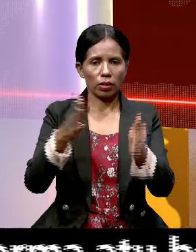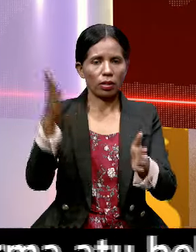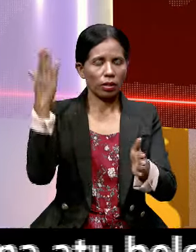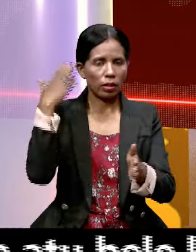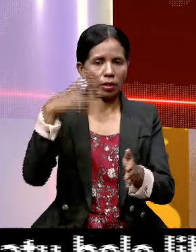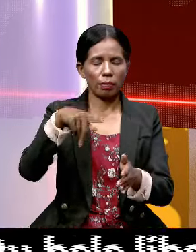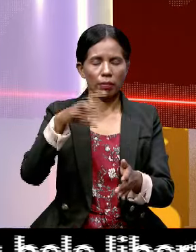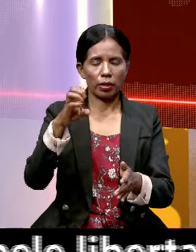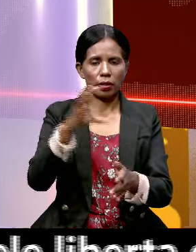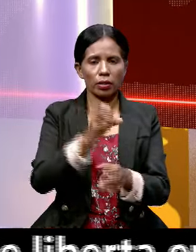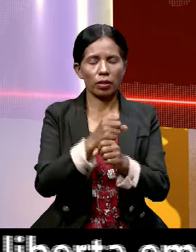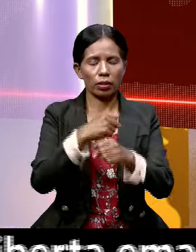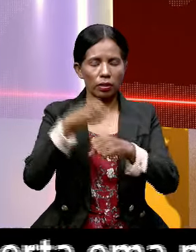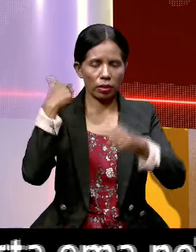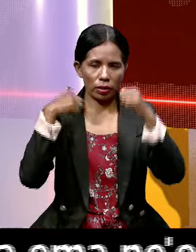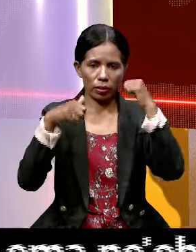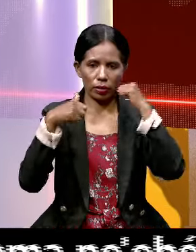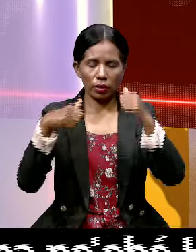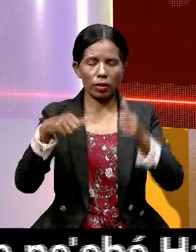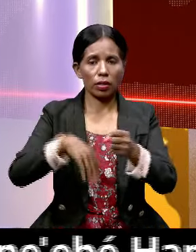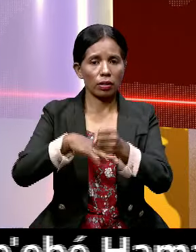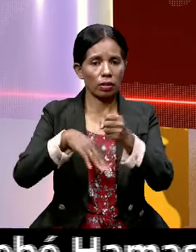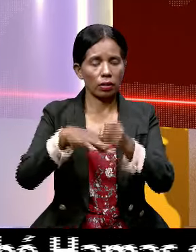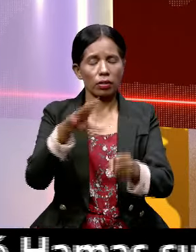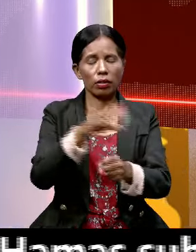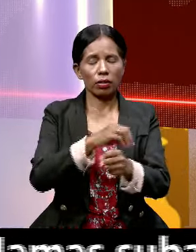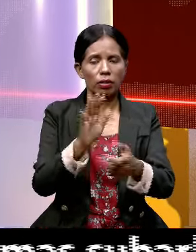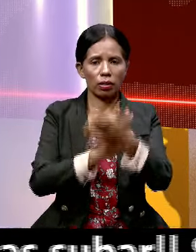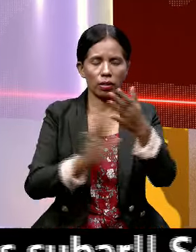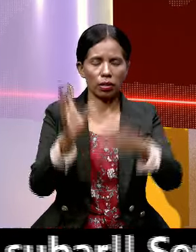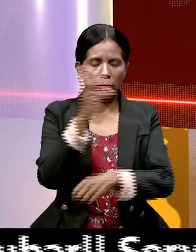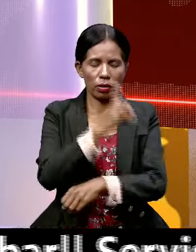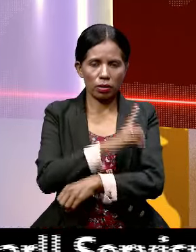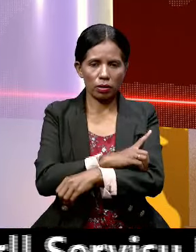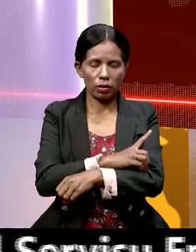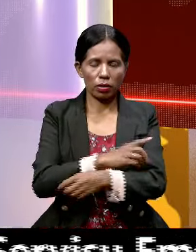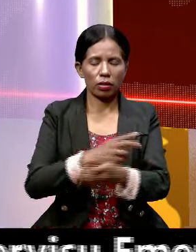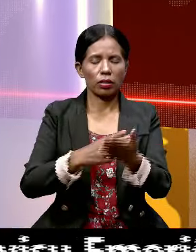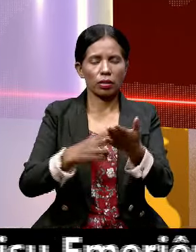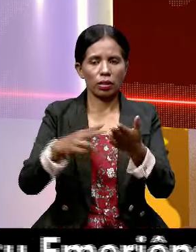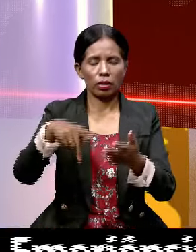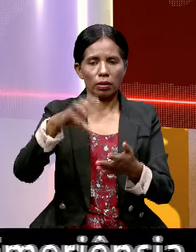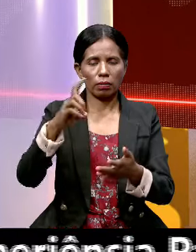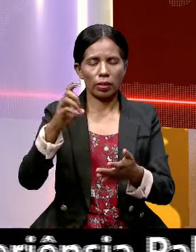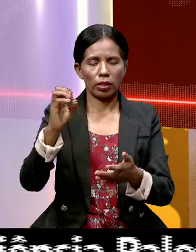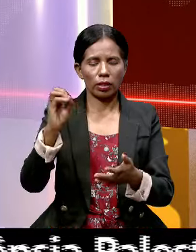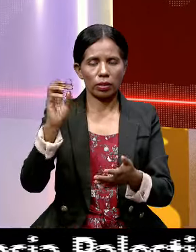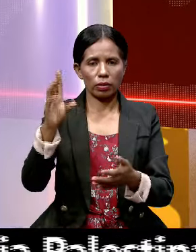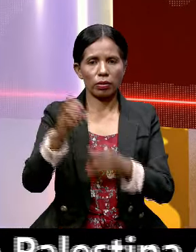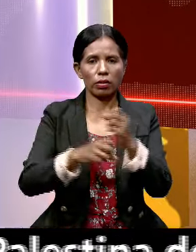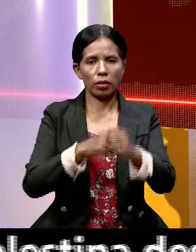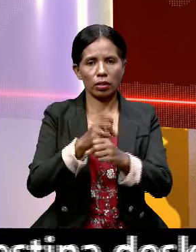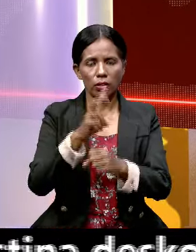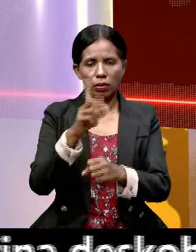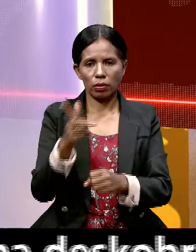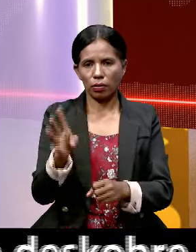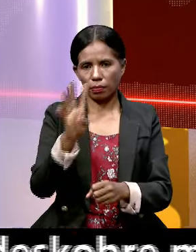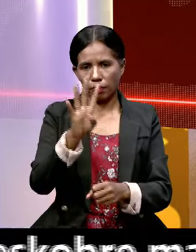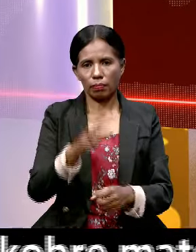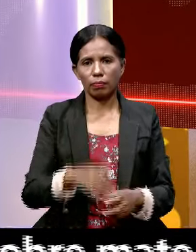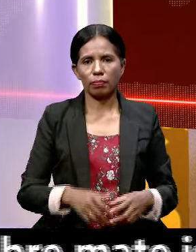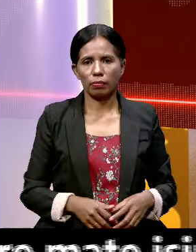em ser atividade de jogo Alume Cup, onde comemora Loro Padroeiro São Pedro, tem na Rua Ronolo Racinhata.